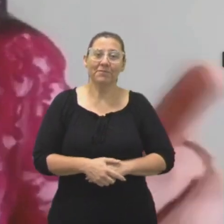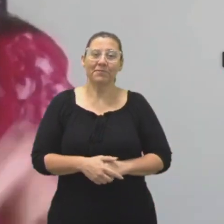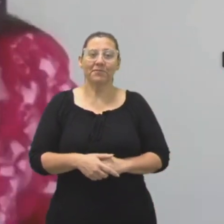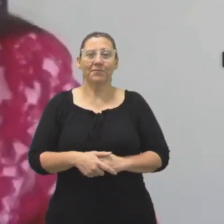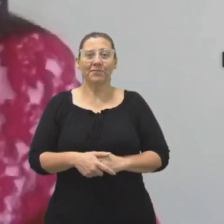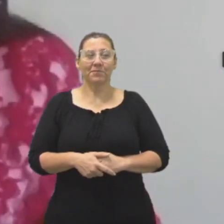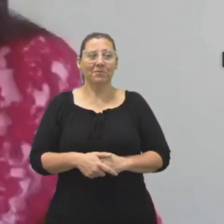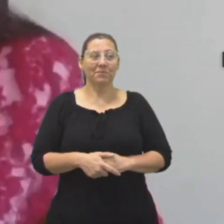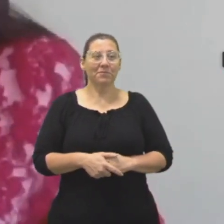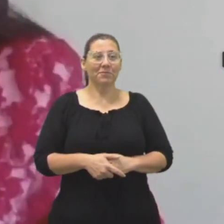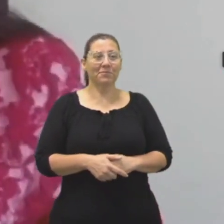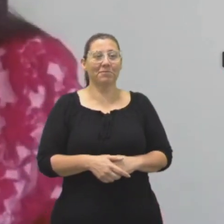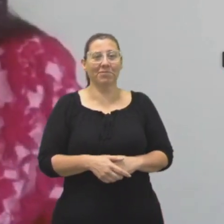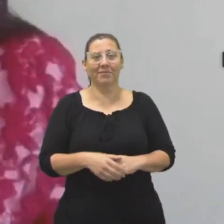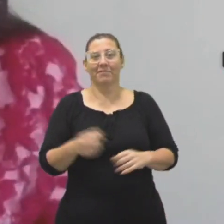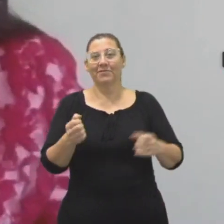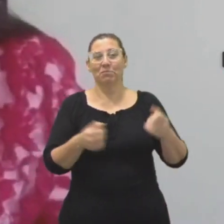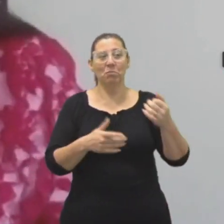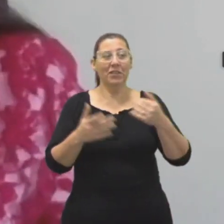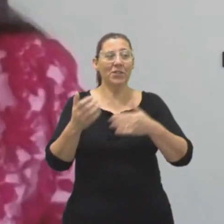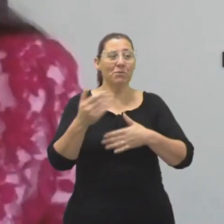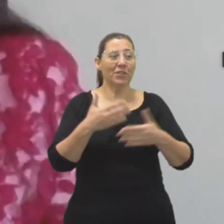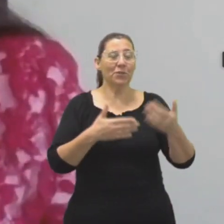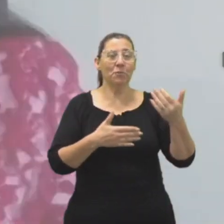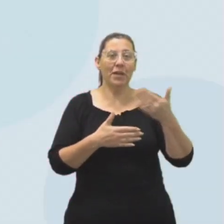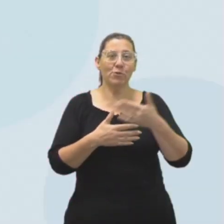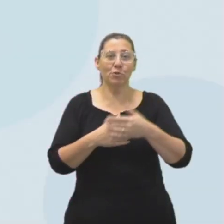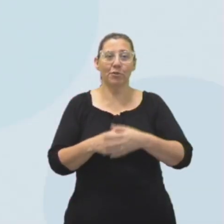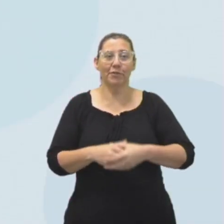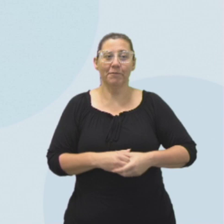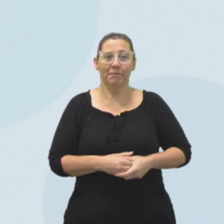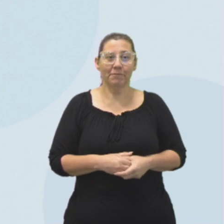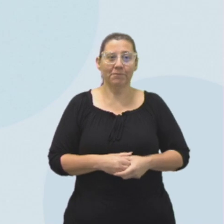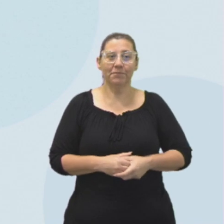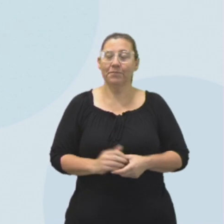forte. Slide, por favor.